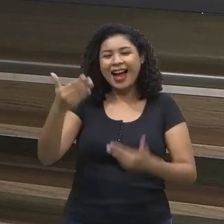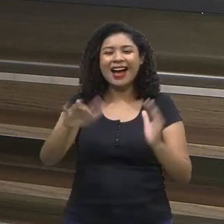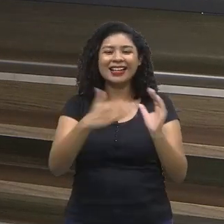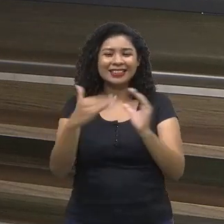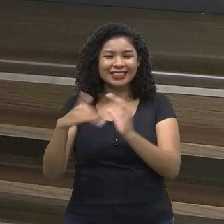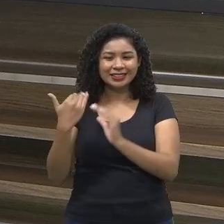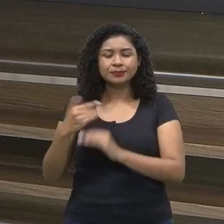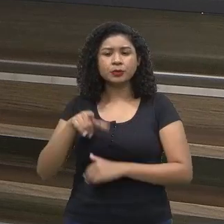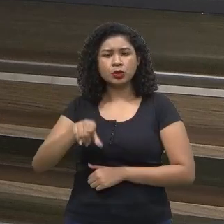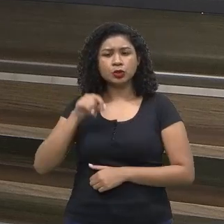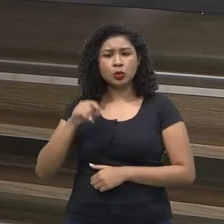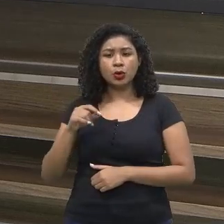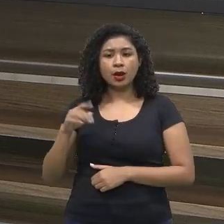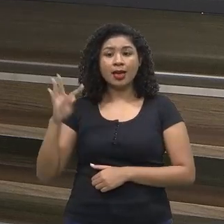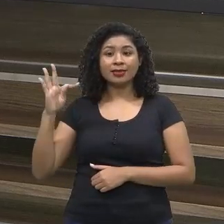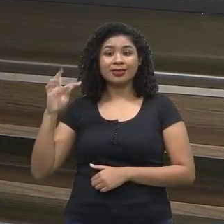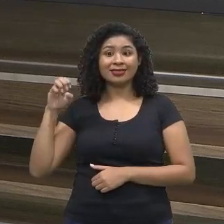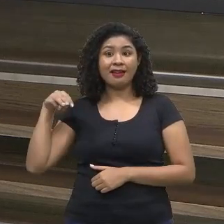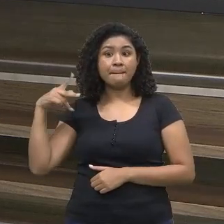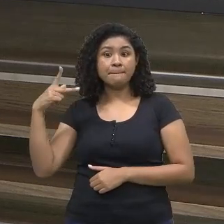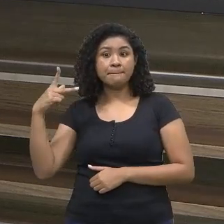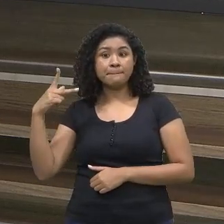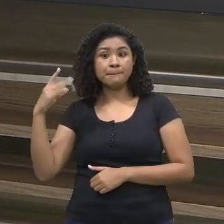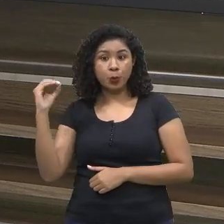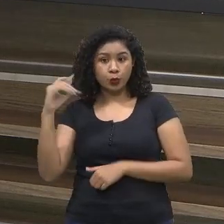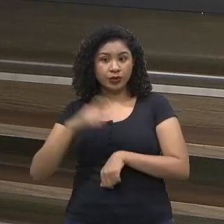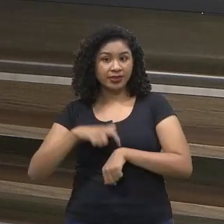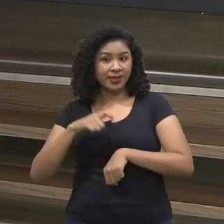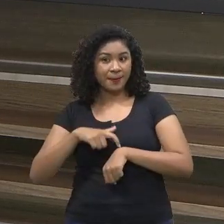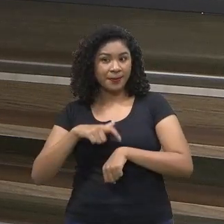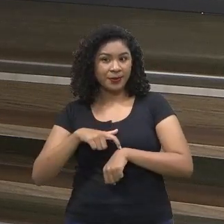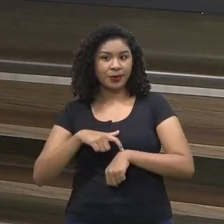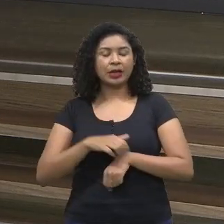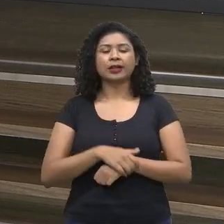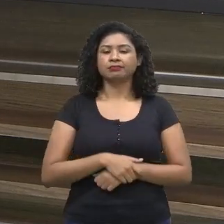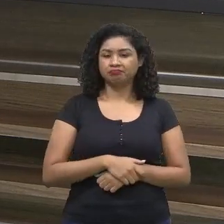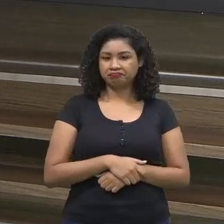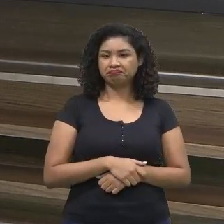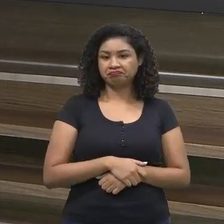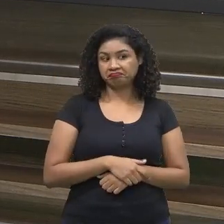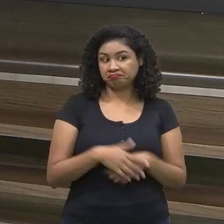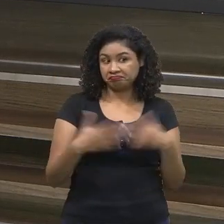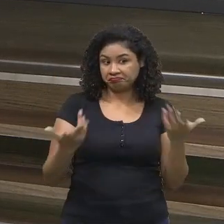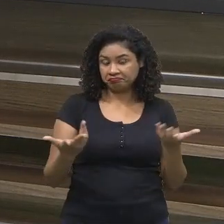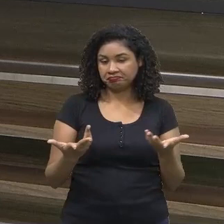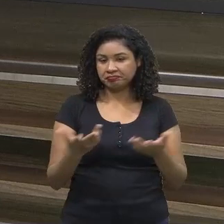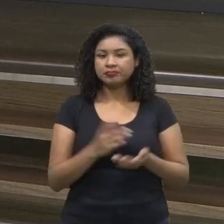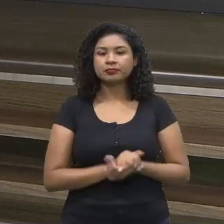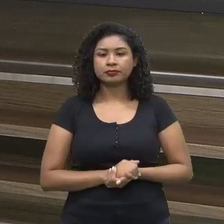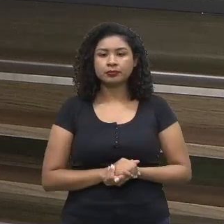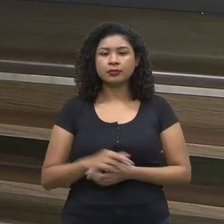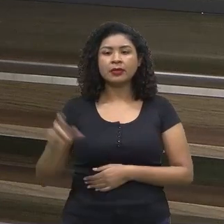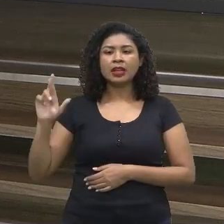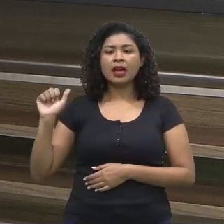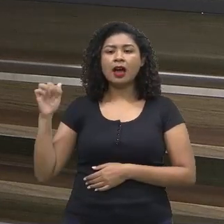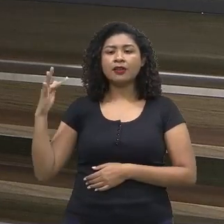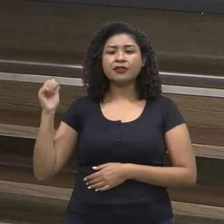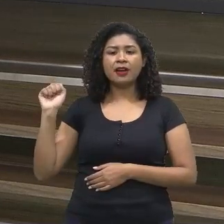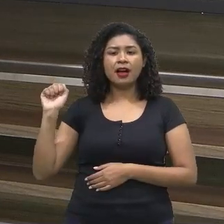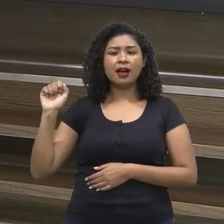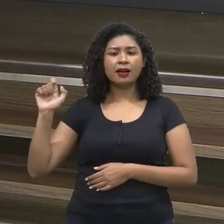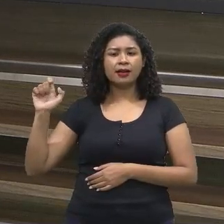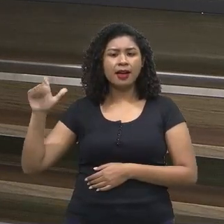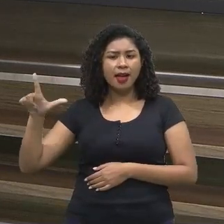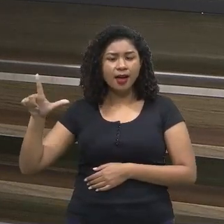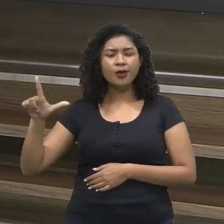dizendo que é de tempo, cedo, dá essa ideia de tempo? Vamos ver, Roger, se o Rafael concorda com você. Concorda? O